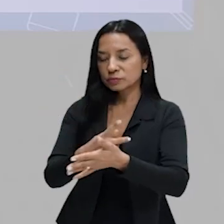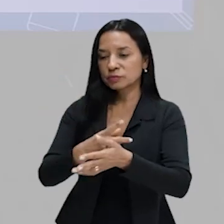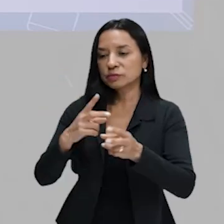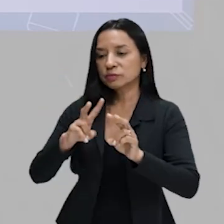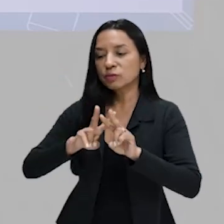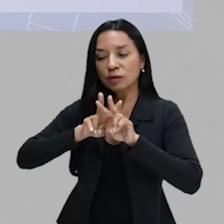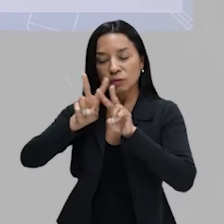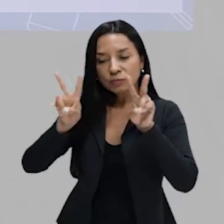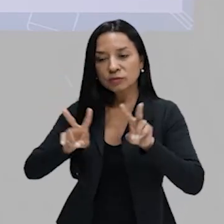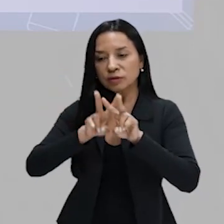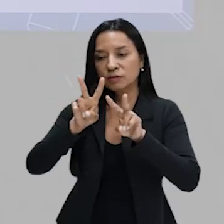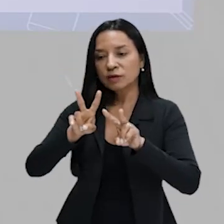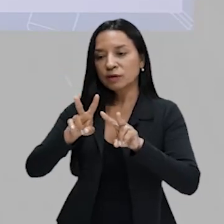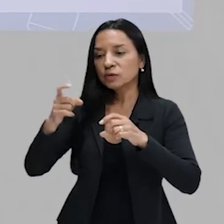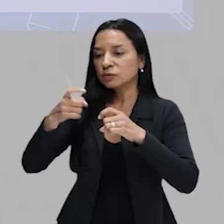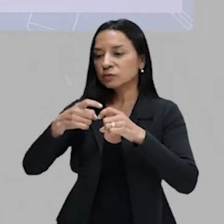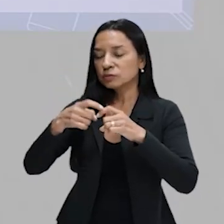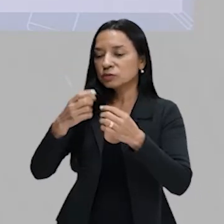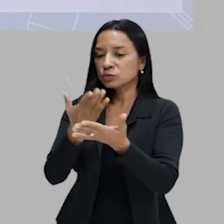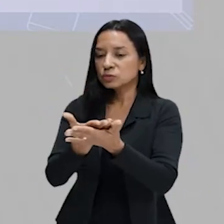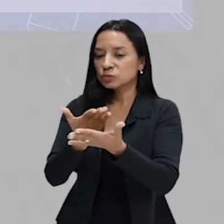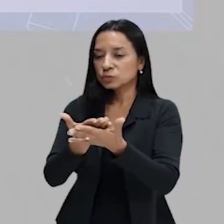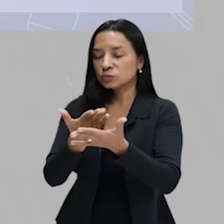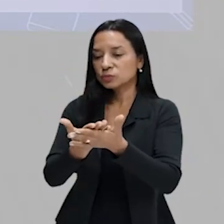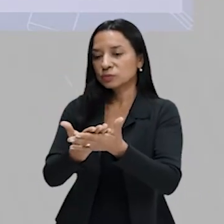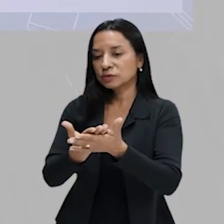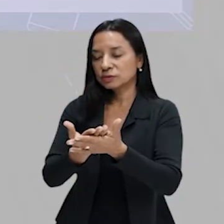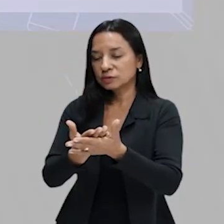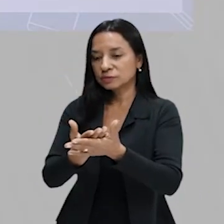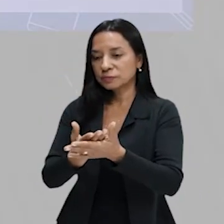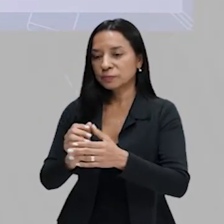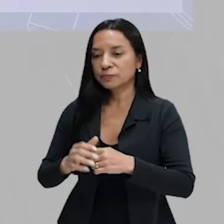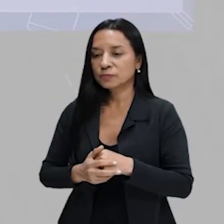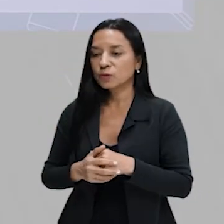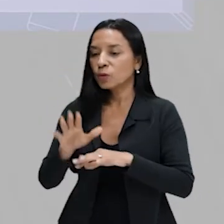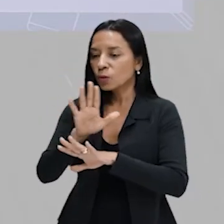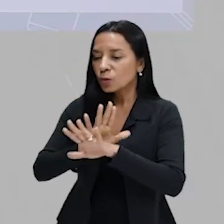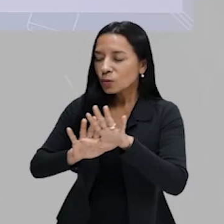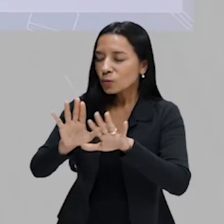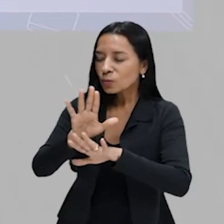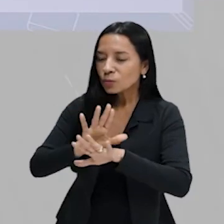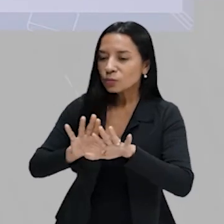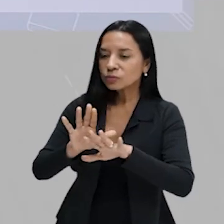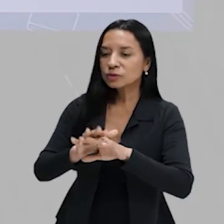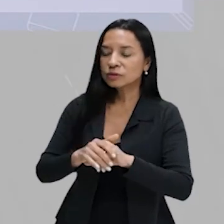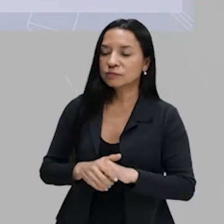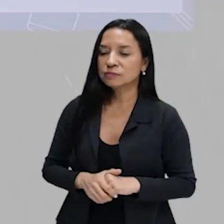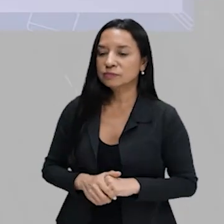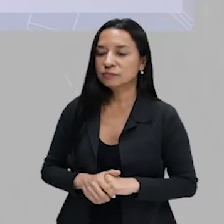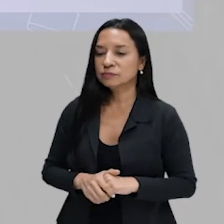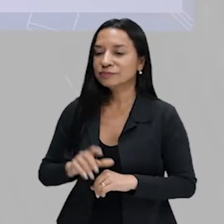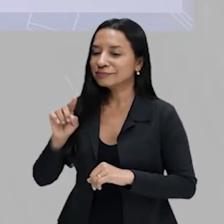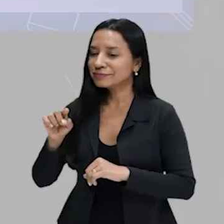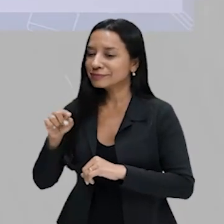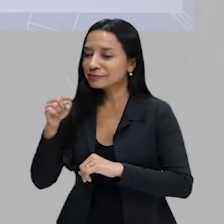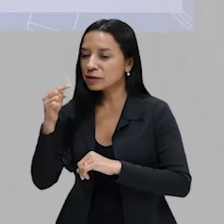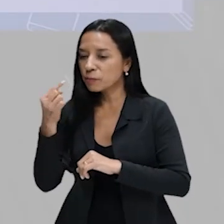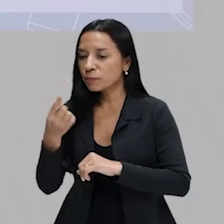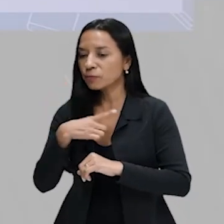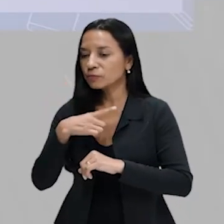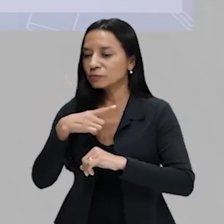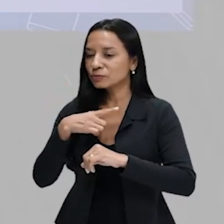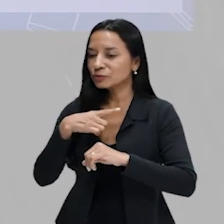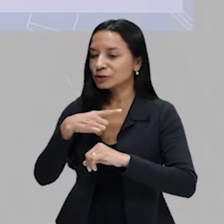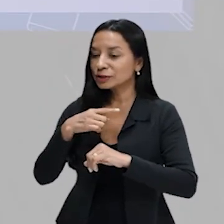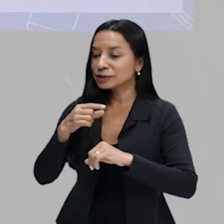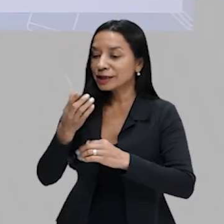os médicos e estudantes de medicina, eles cuidavam das parturientes logo após terem dissecado cadáveres nas aulas de